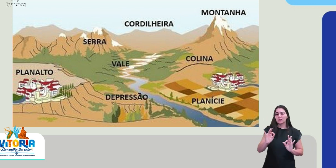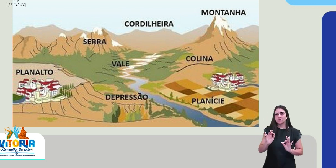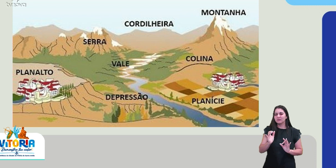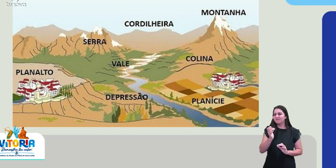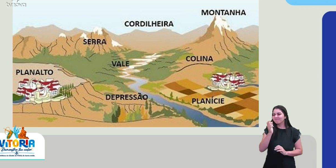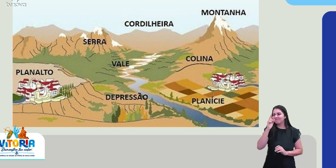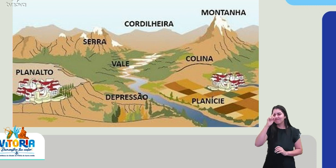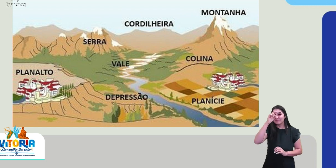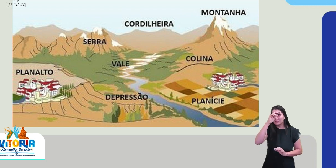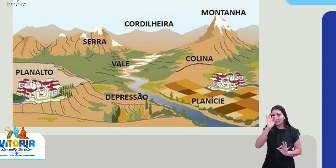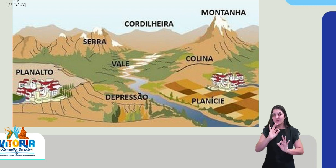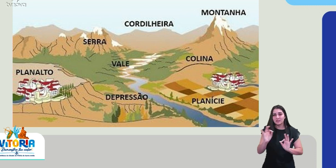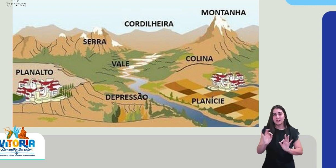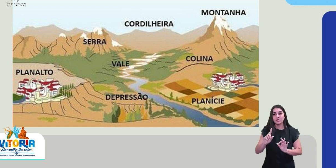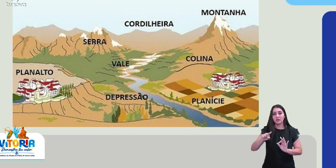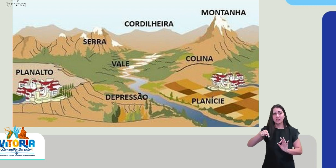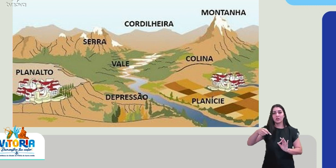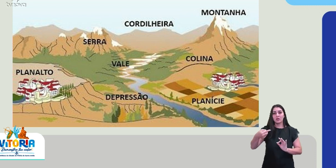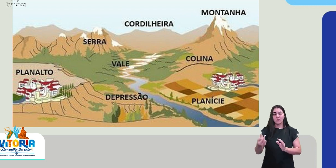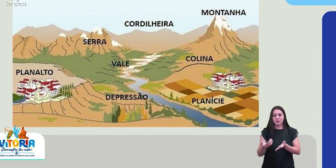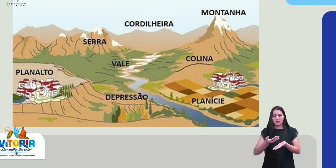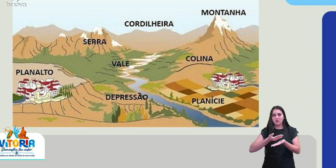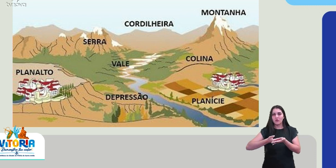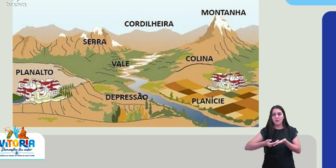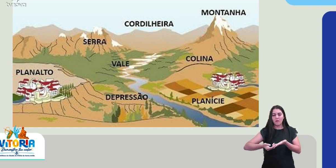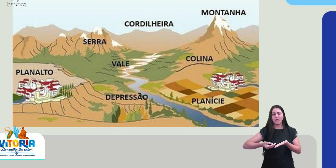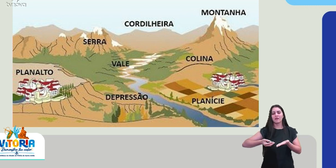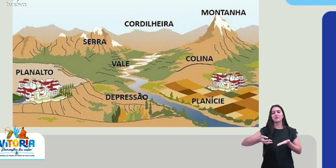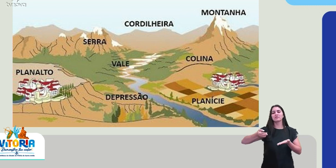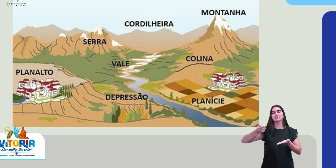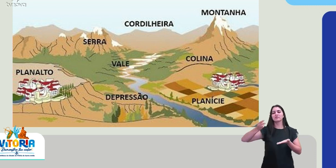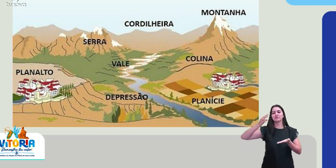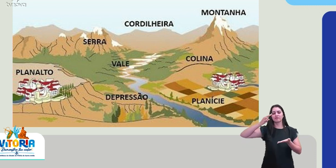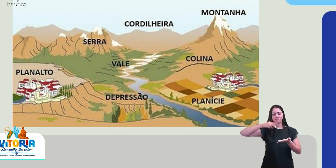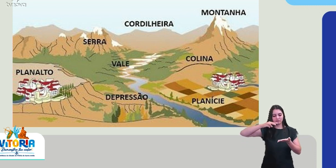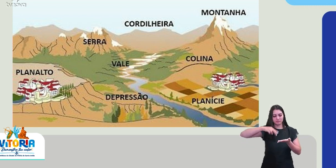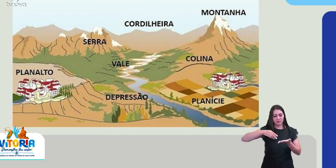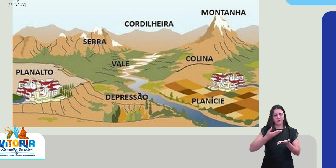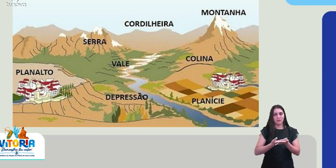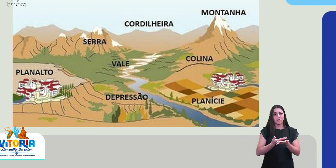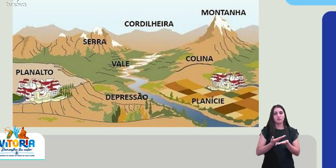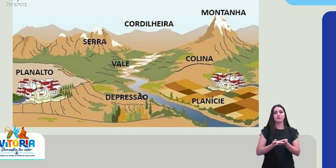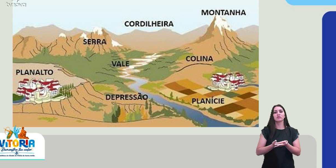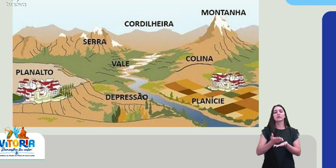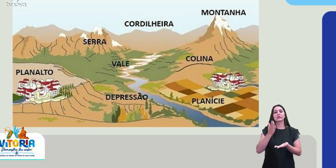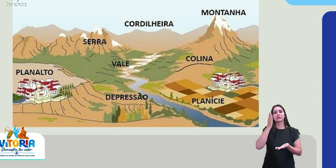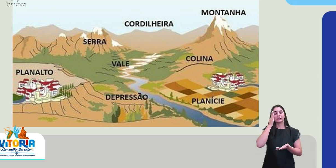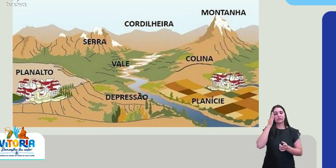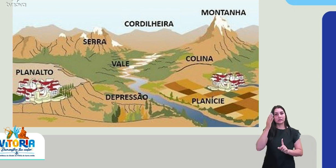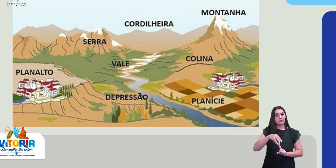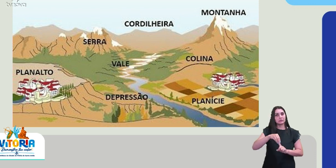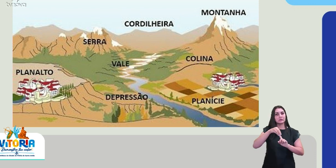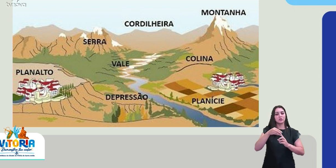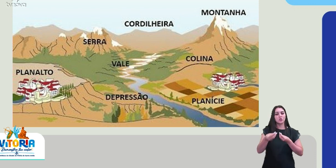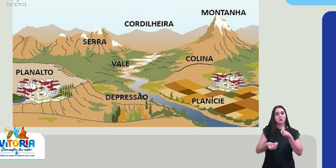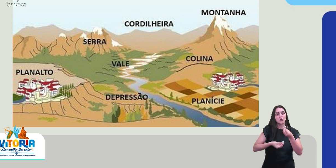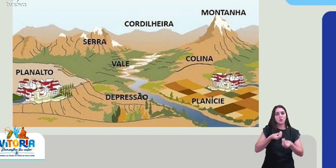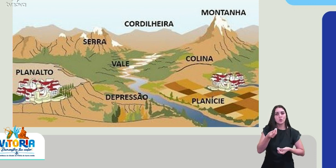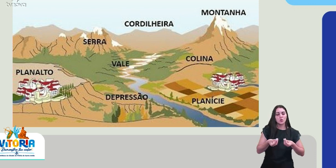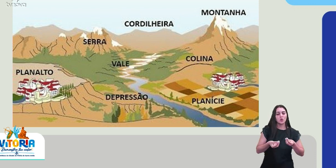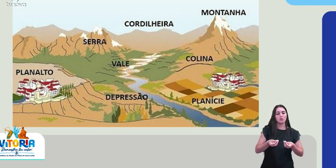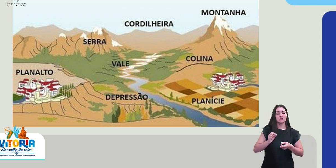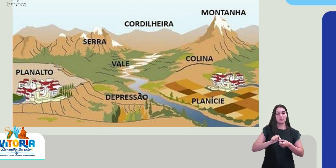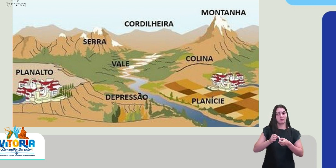é tão difícil. Depois que você começa a revisar bastante, a estudar e a entender principalmente como são esses